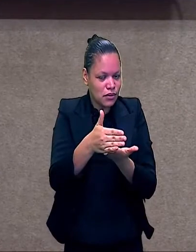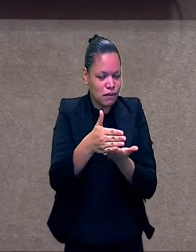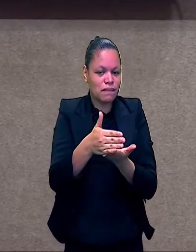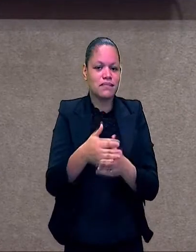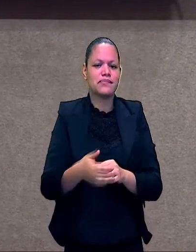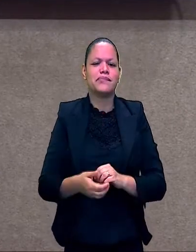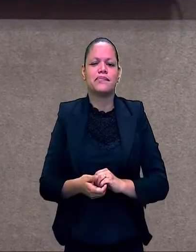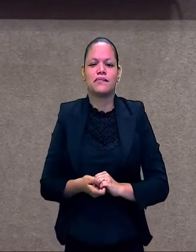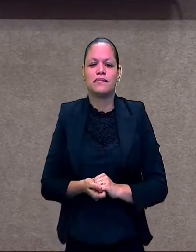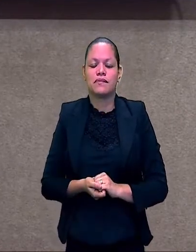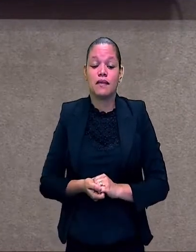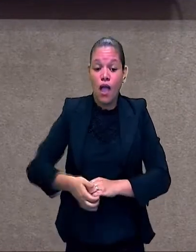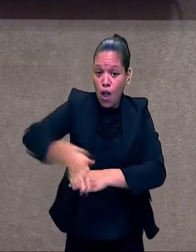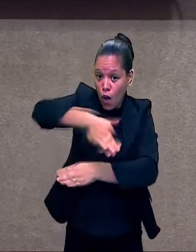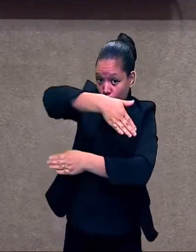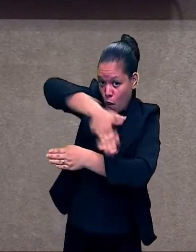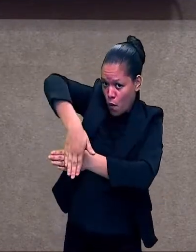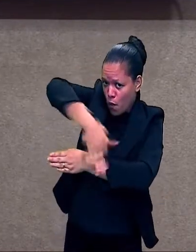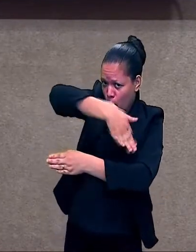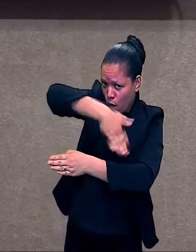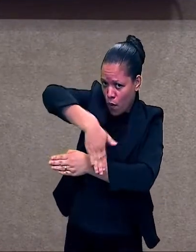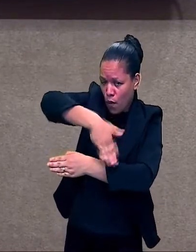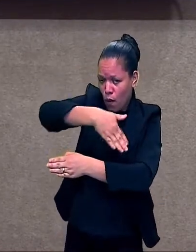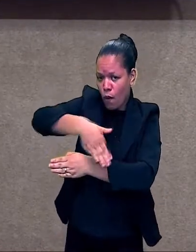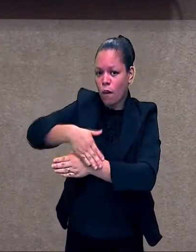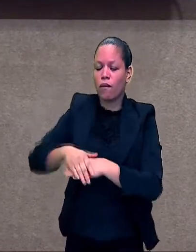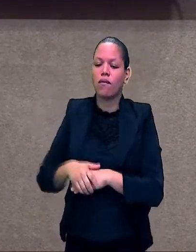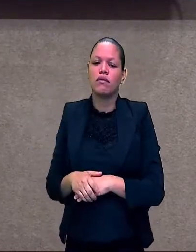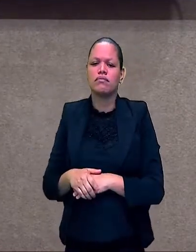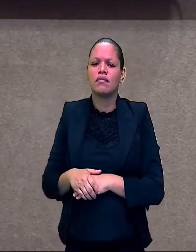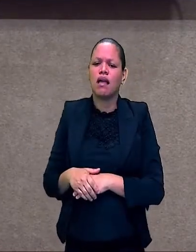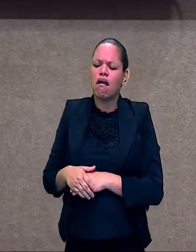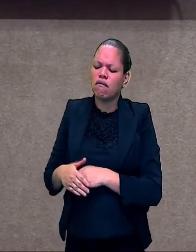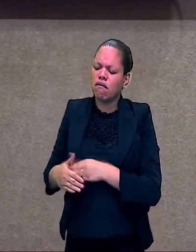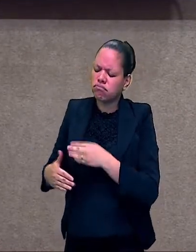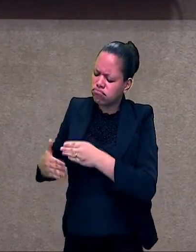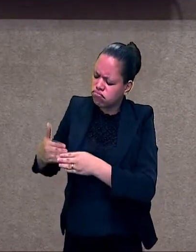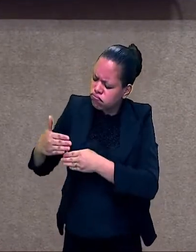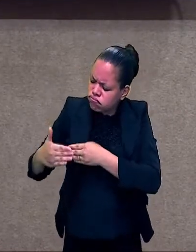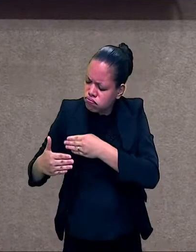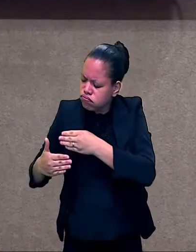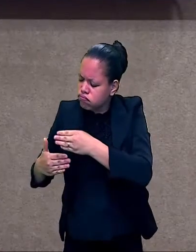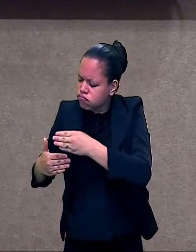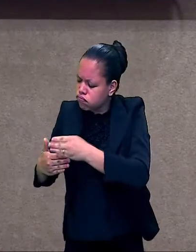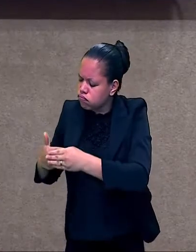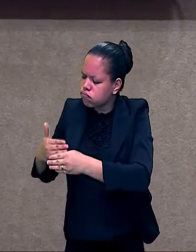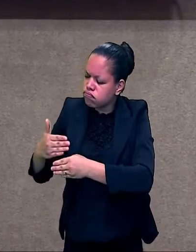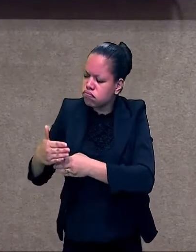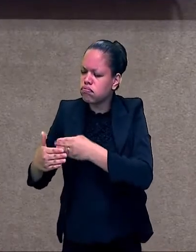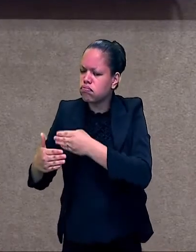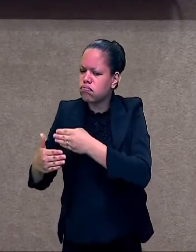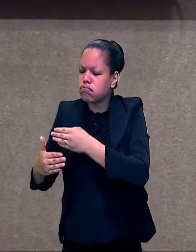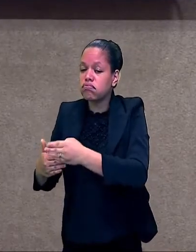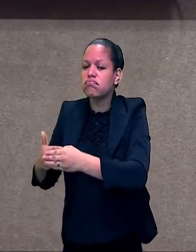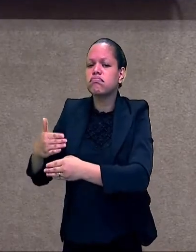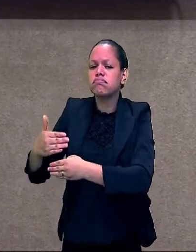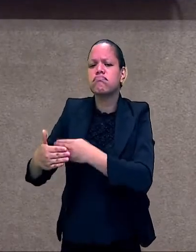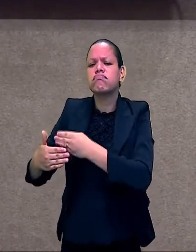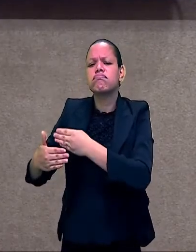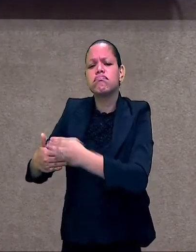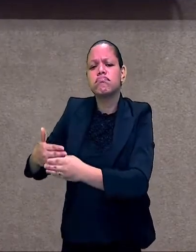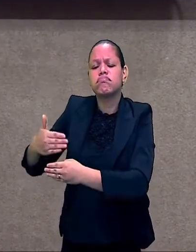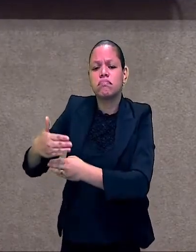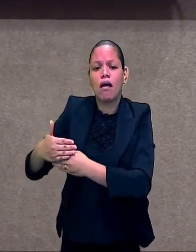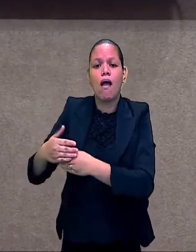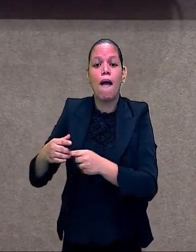estradas, ruas. Claro que foi um processo demorado, tudo começou ali muito pequeno, em um porto, não é mesmo?